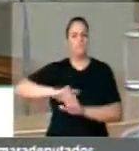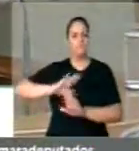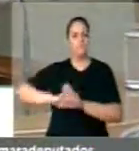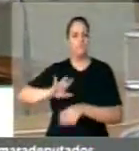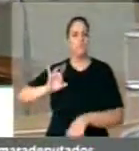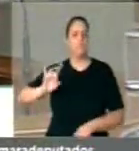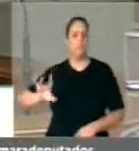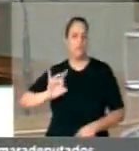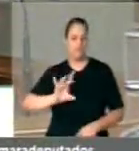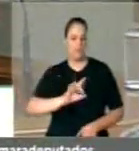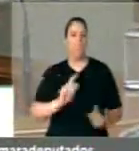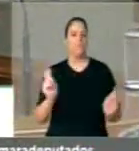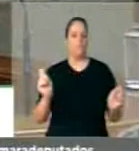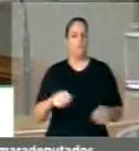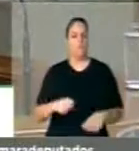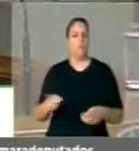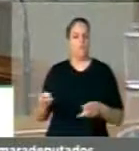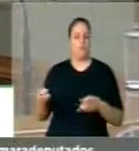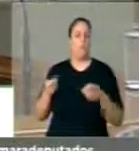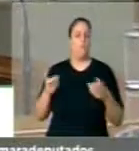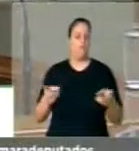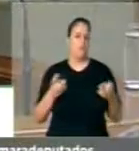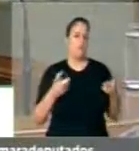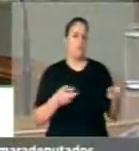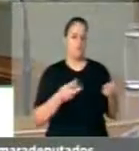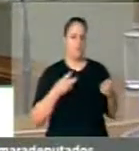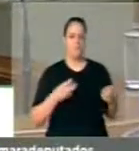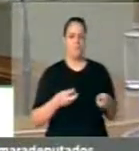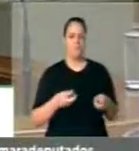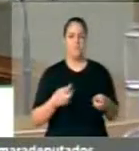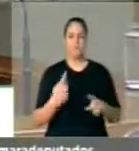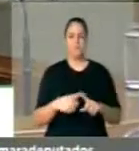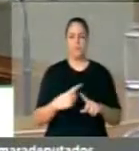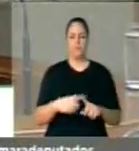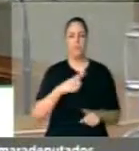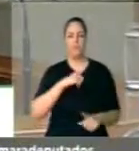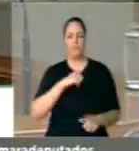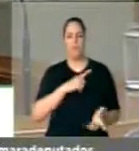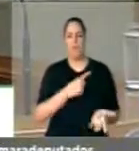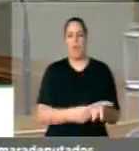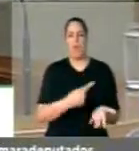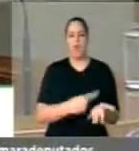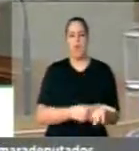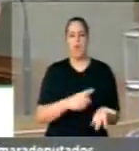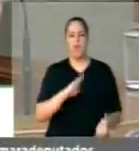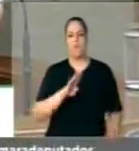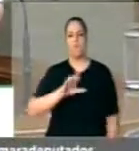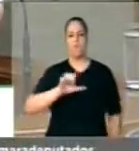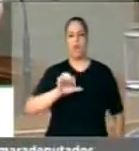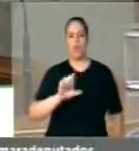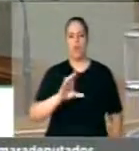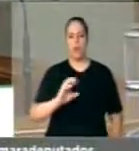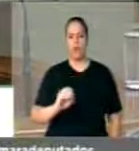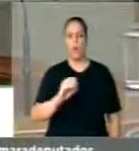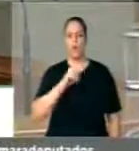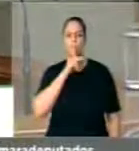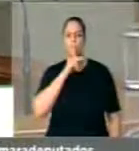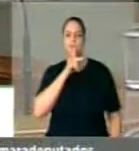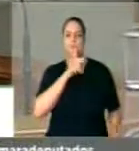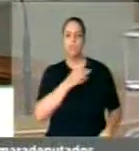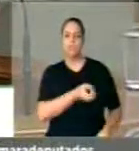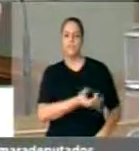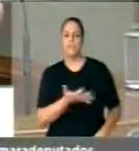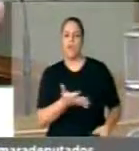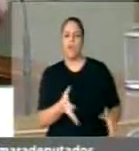reais interesses dos que se juntaram em blocos parapartidários para apoiar